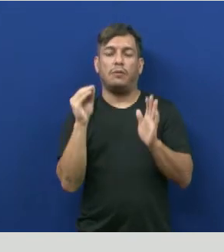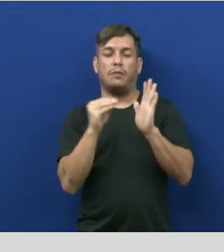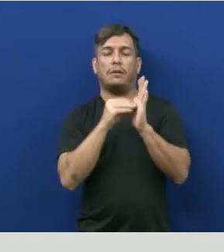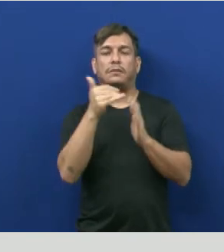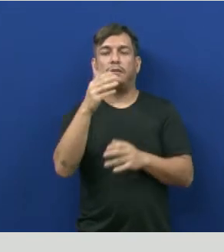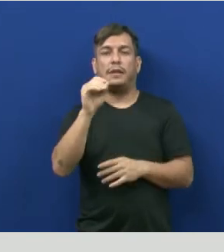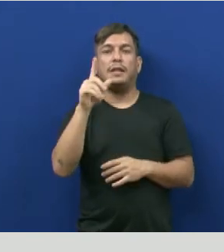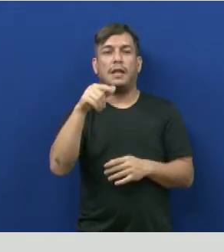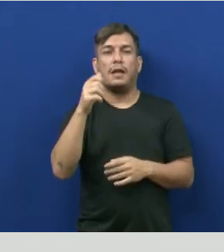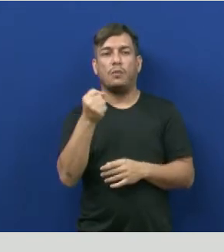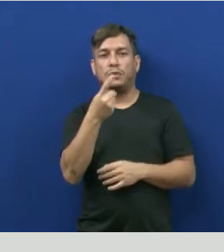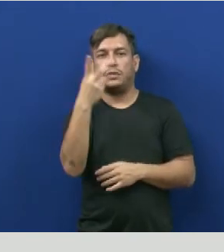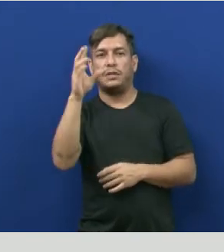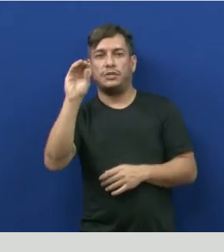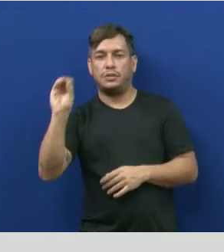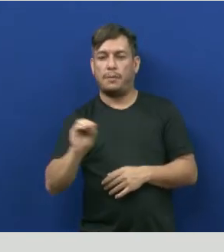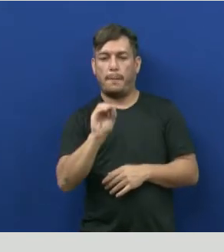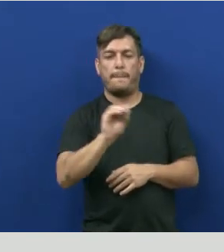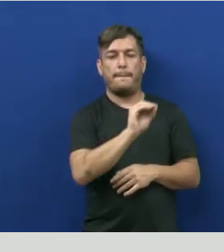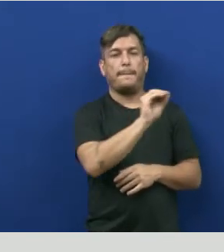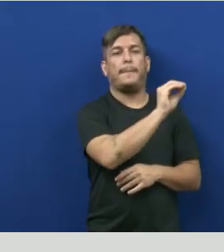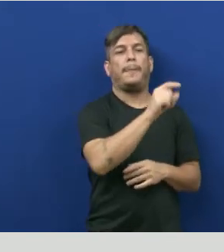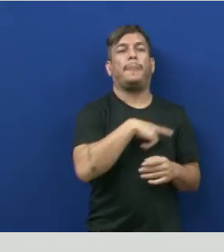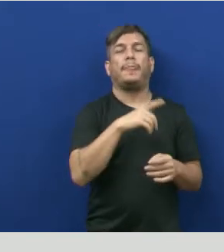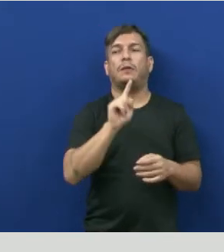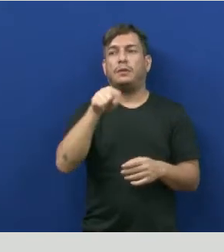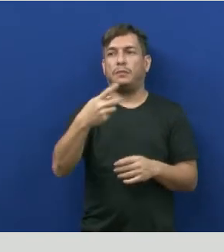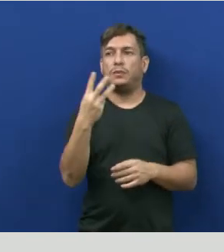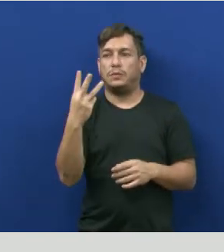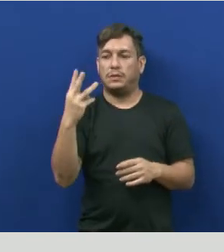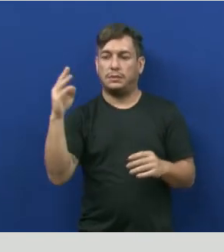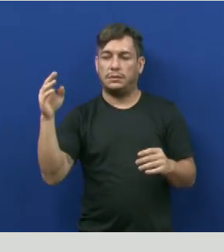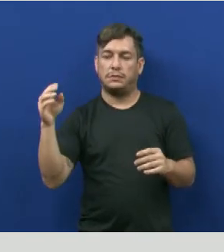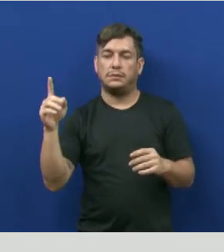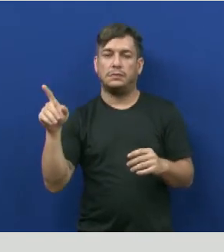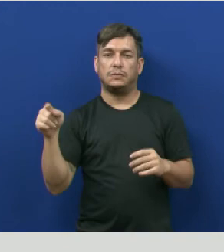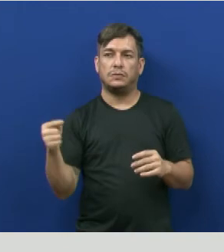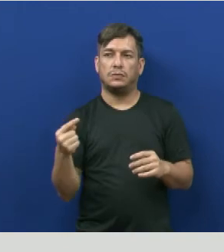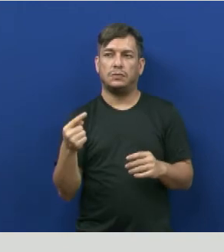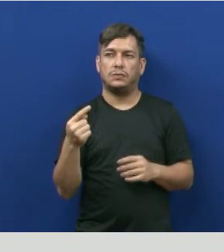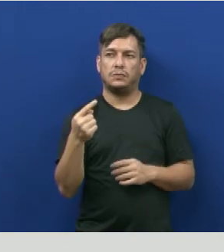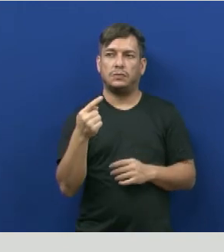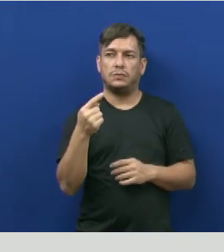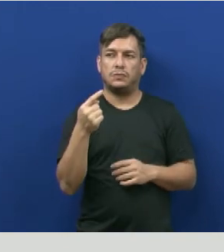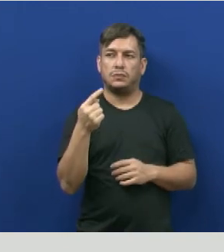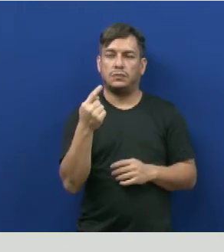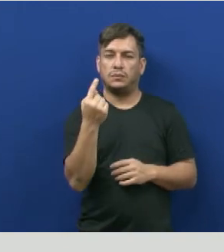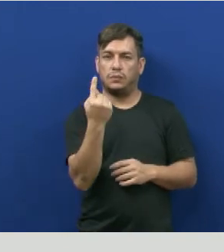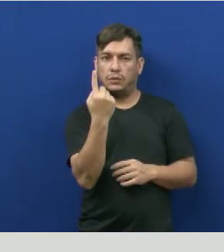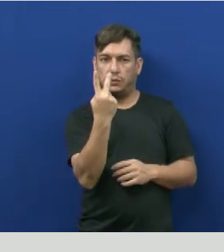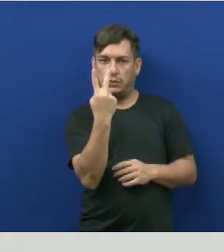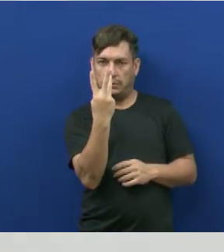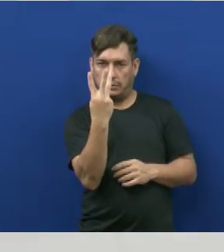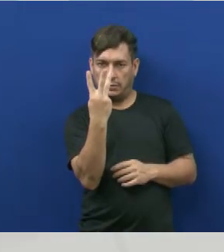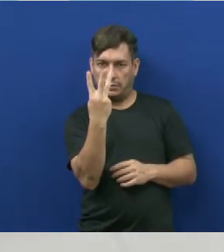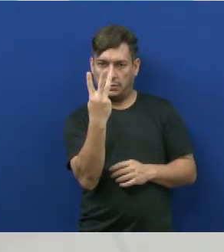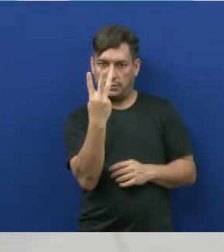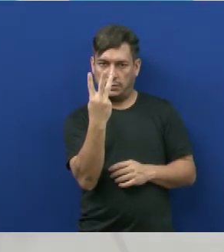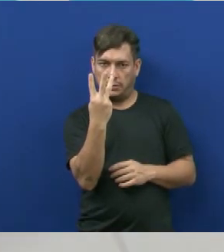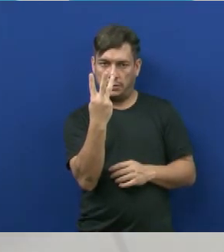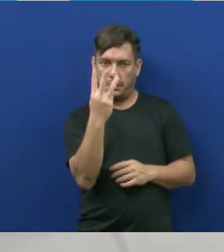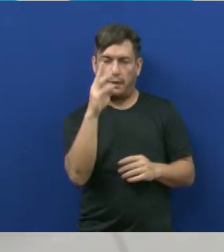casas decimais que você deslocou a vírgula. No caso, ela estava depois do 3, ela veio 1, 2, 3, 4 casas